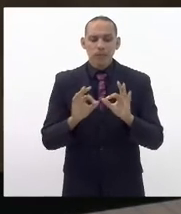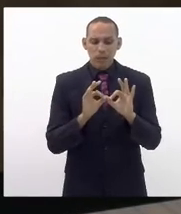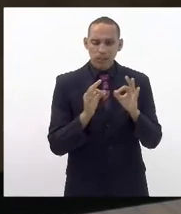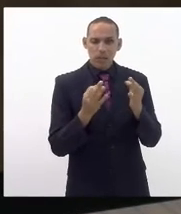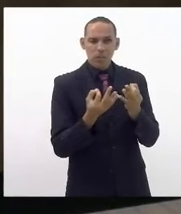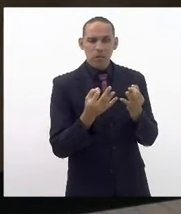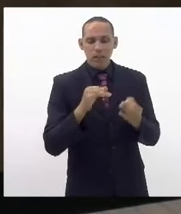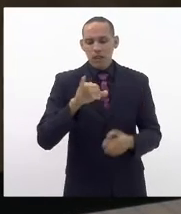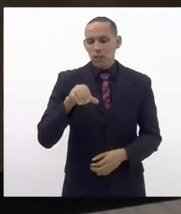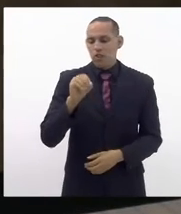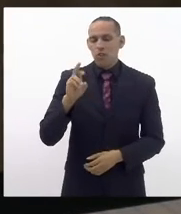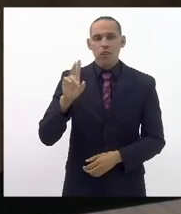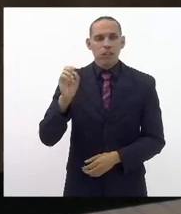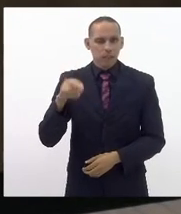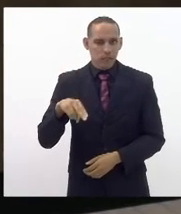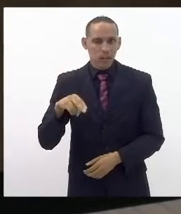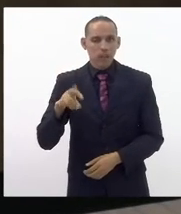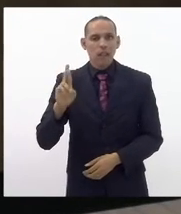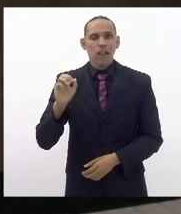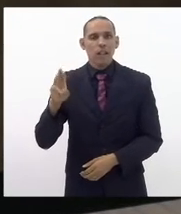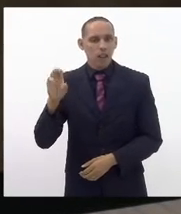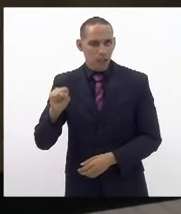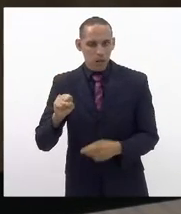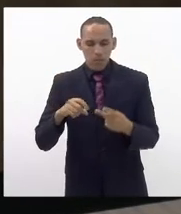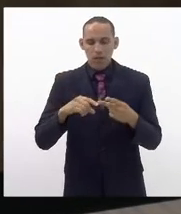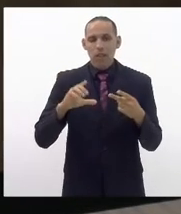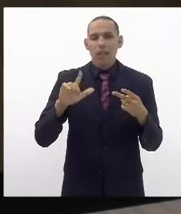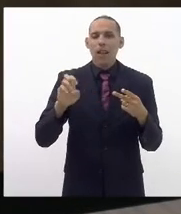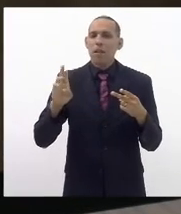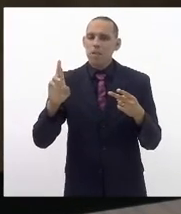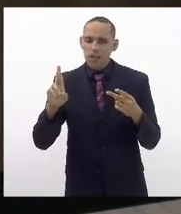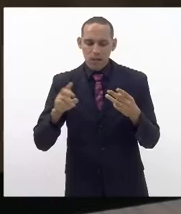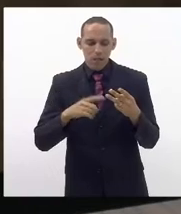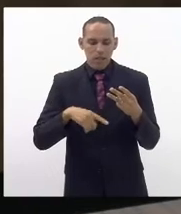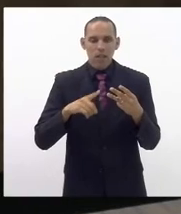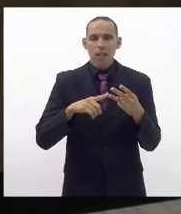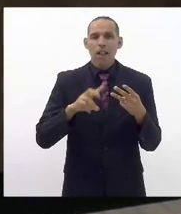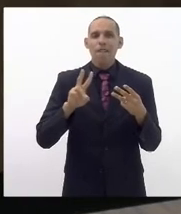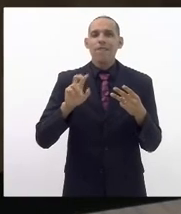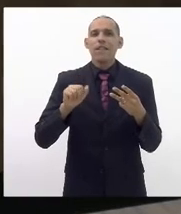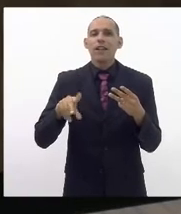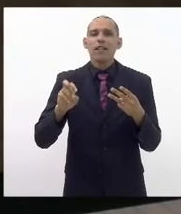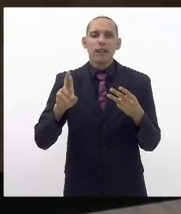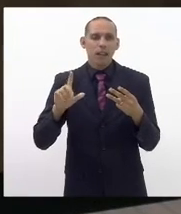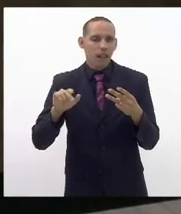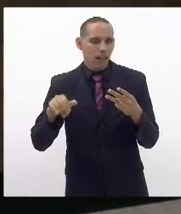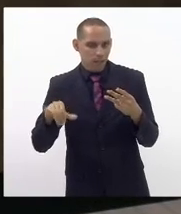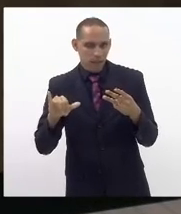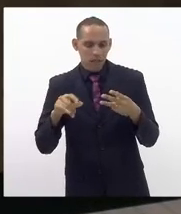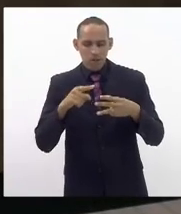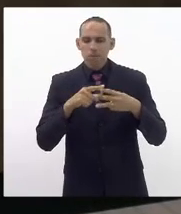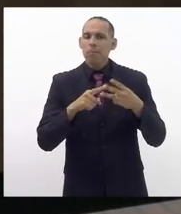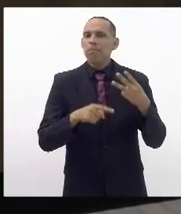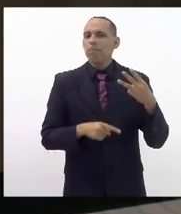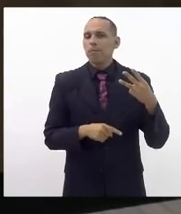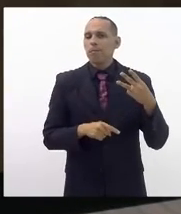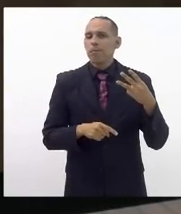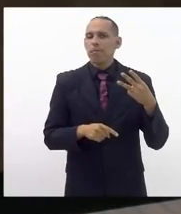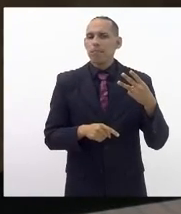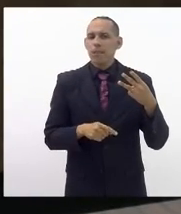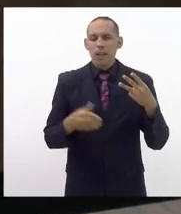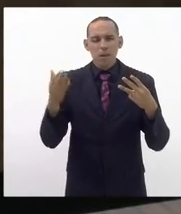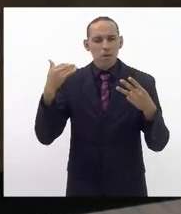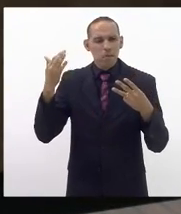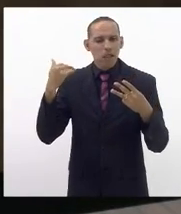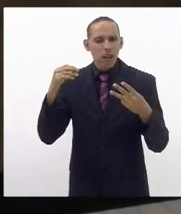de Jordan Ramos do Nascimento, Kleber Luiz Gomes e Vanderlei da Silva Azevedo. Há poucos dias,